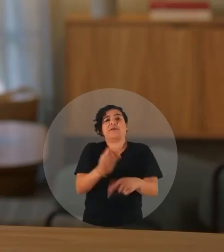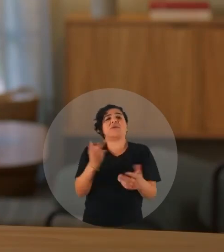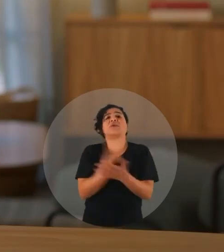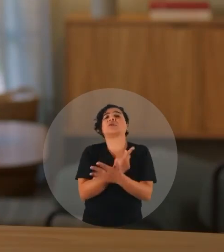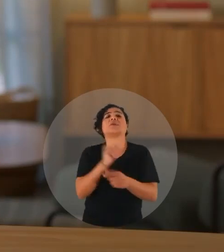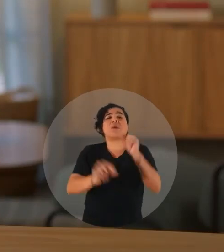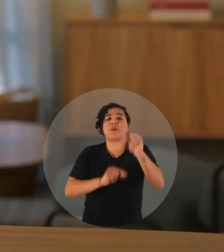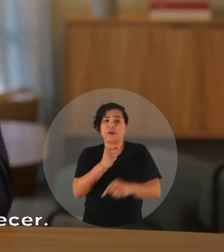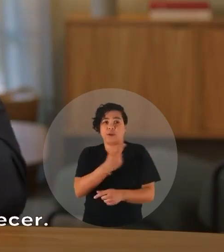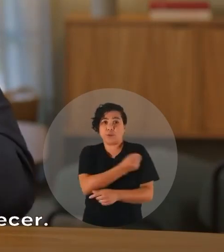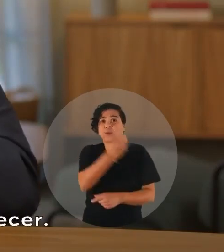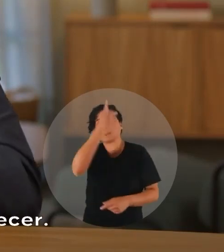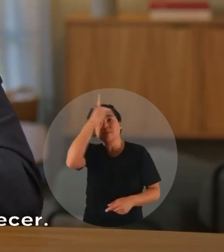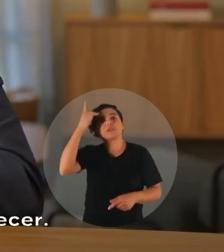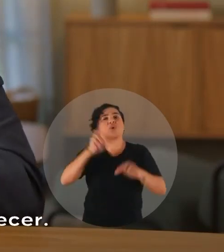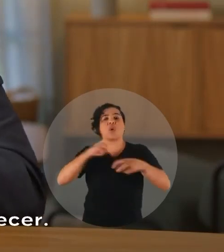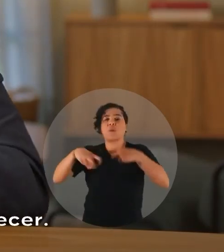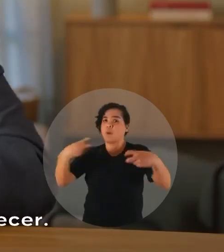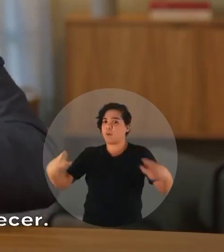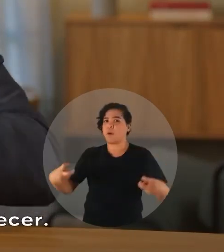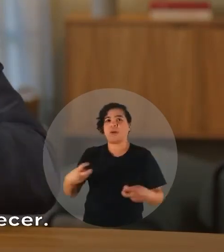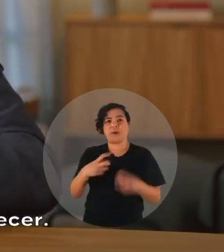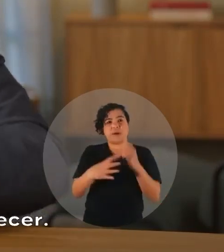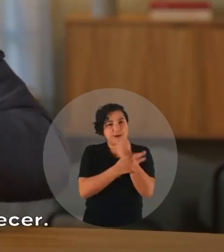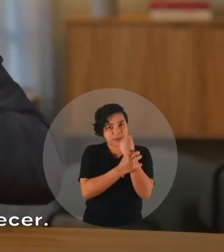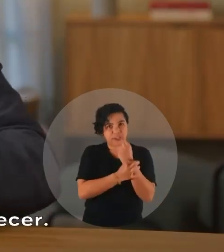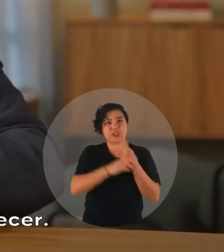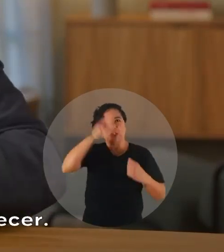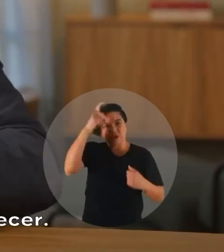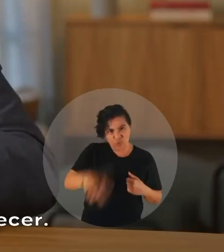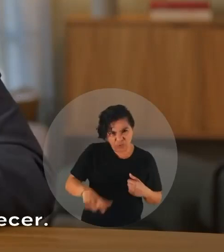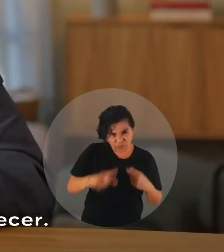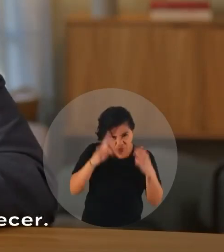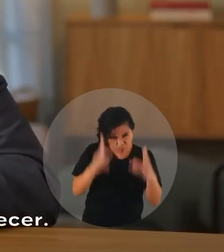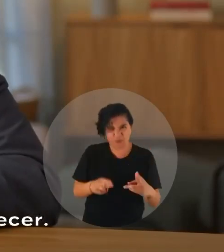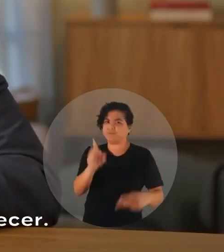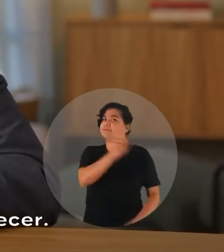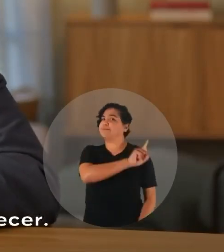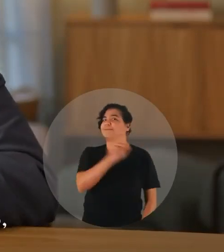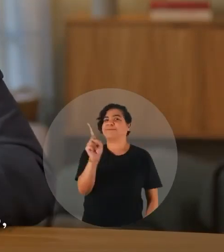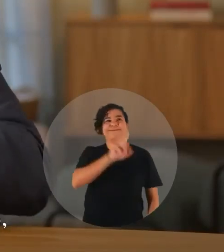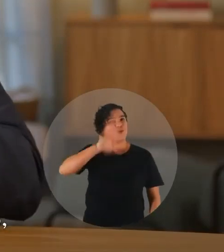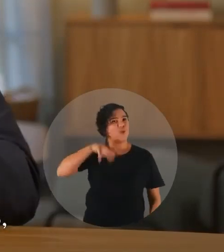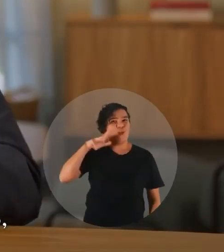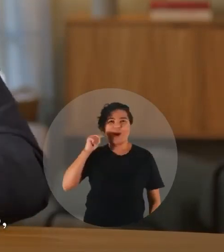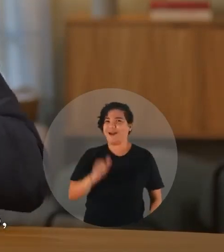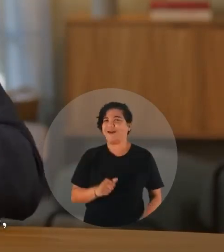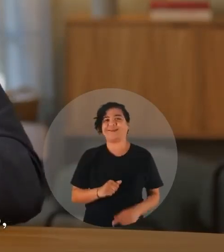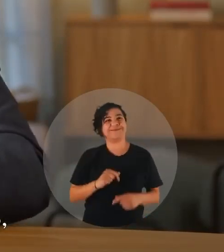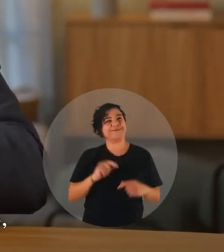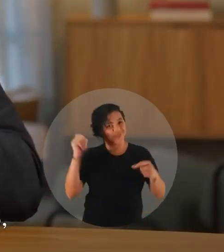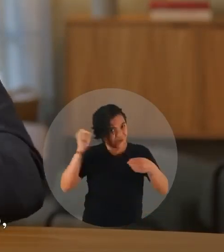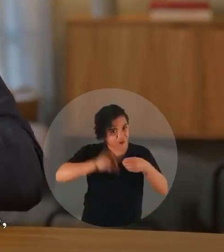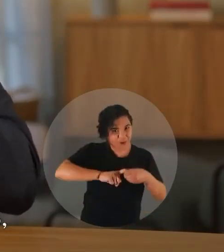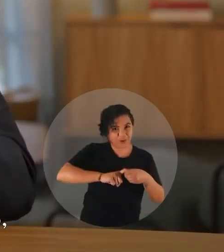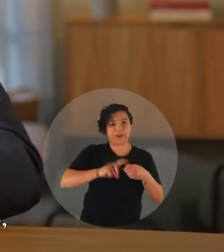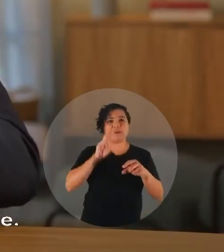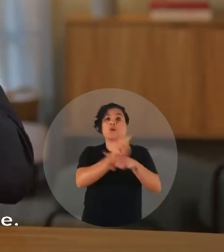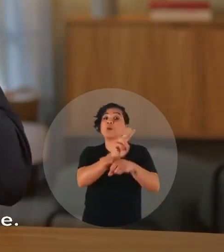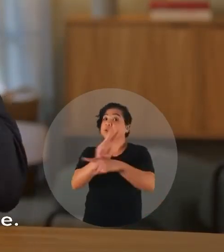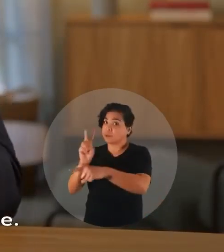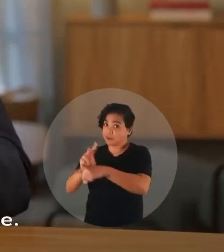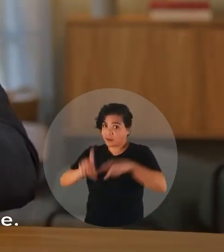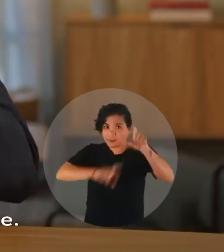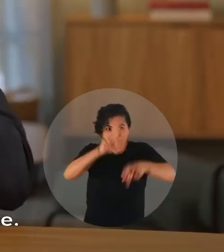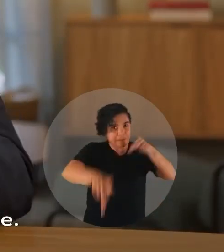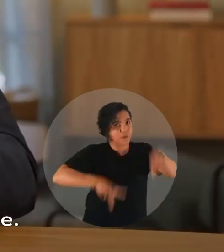fossem salvas. Garanto a vocês, isso nunca mais vai acontecer. Vamos voltar a cuidar da saúde do povo